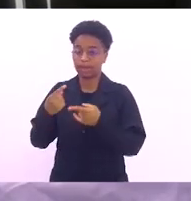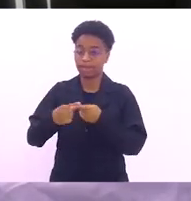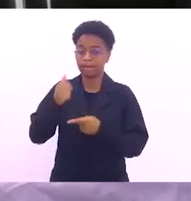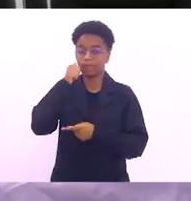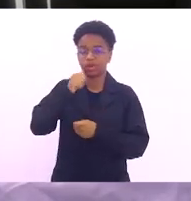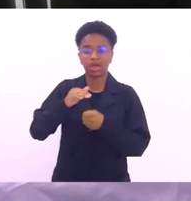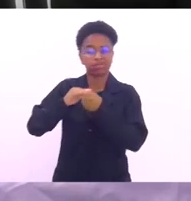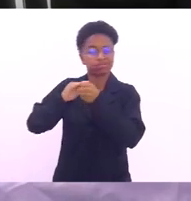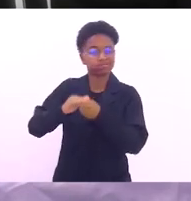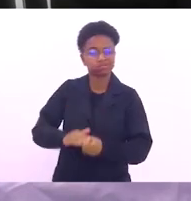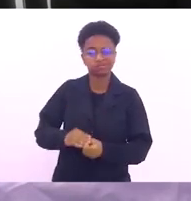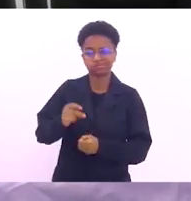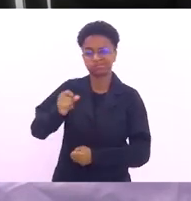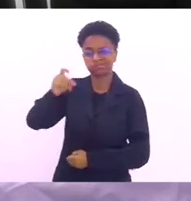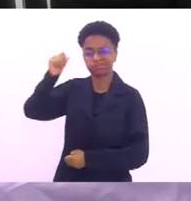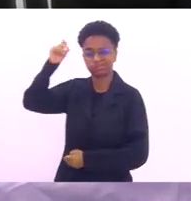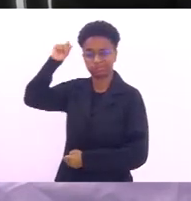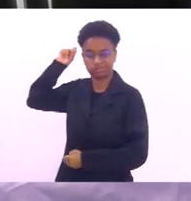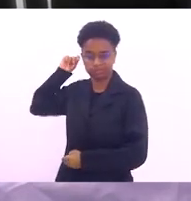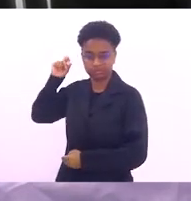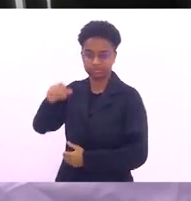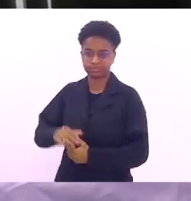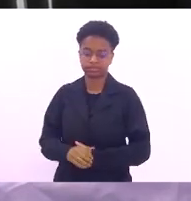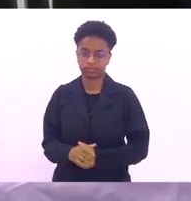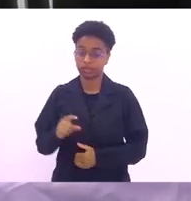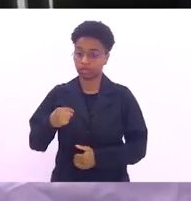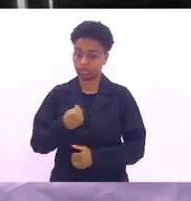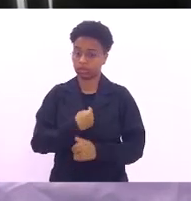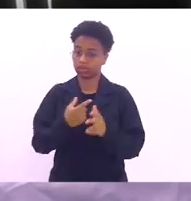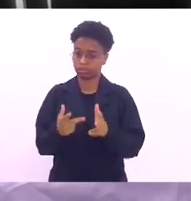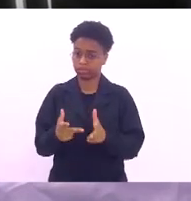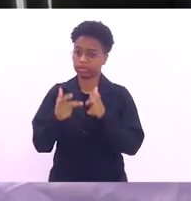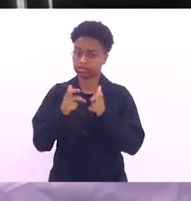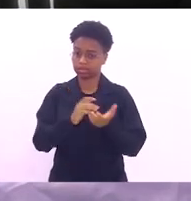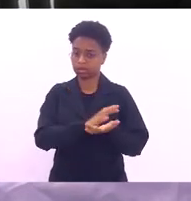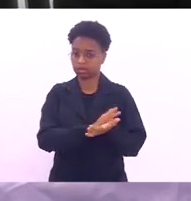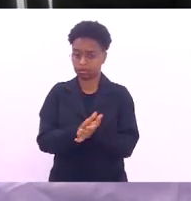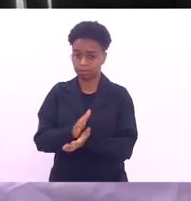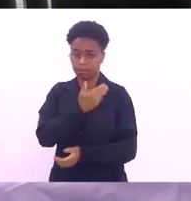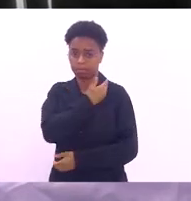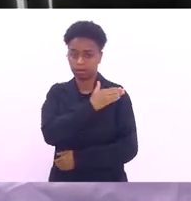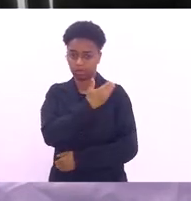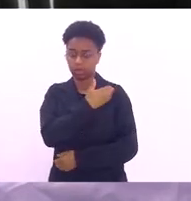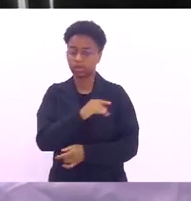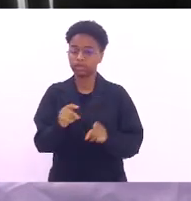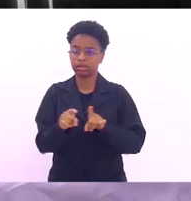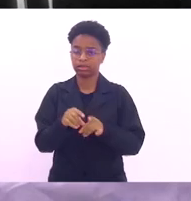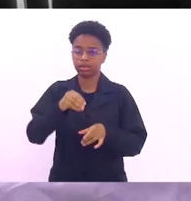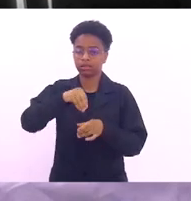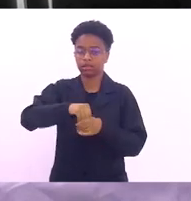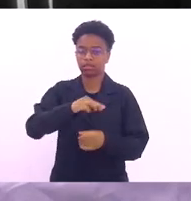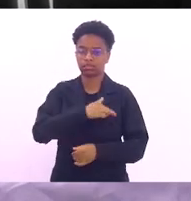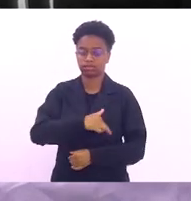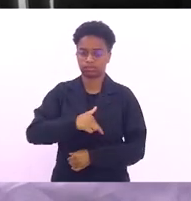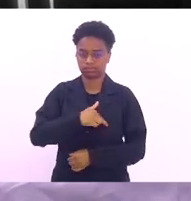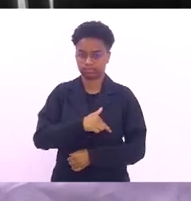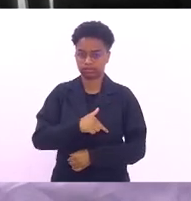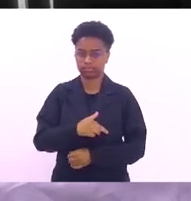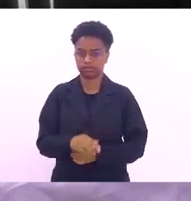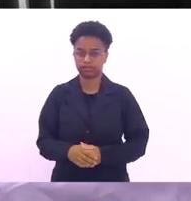desde os primórdios a gente vê aí a discriminação até na religião